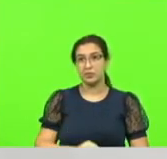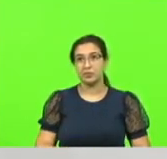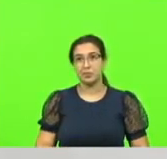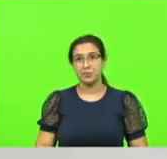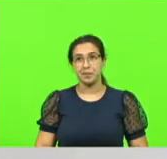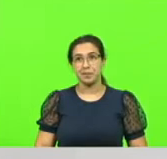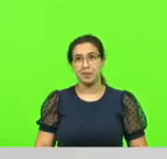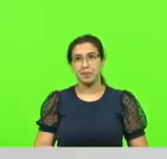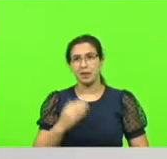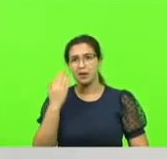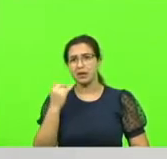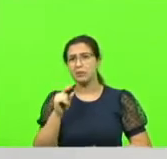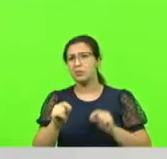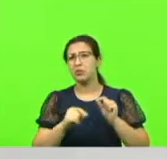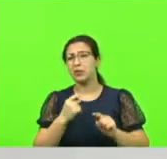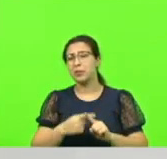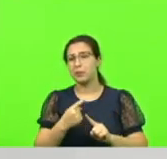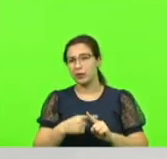Sabe por que ele foi meu herói?